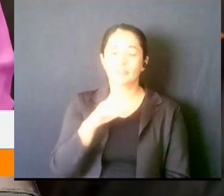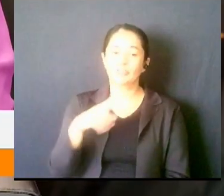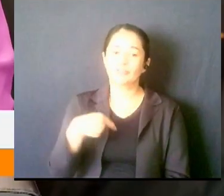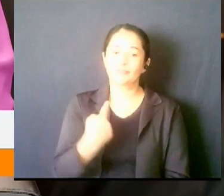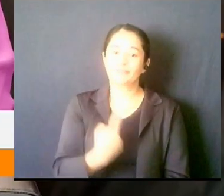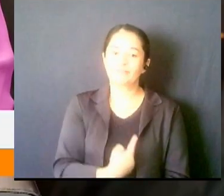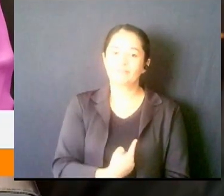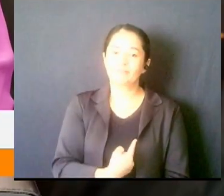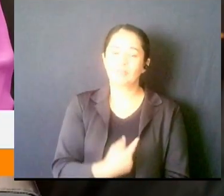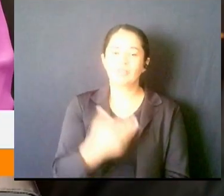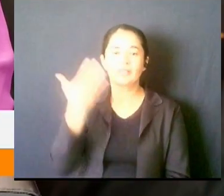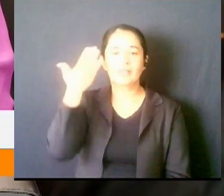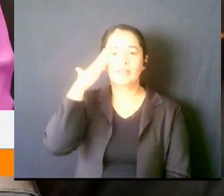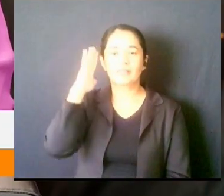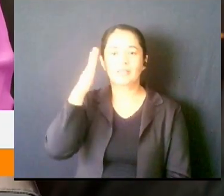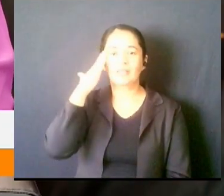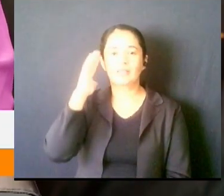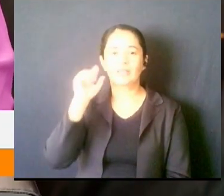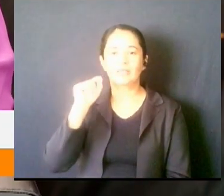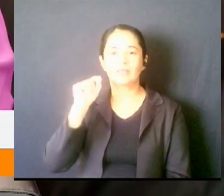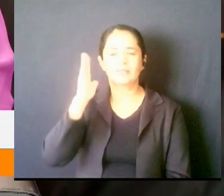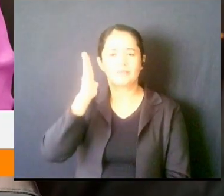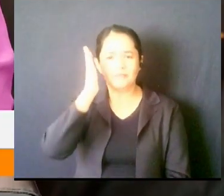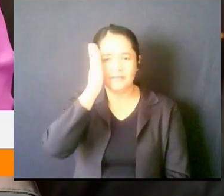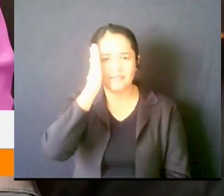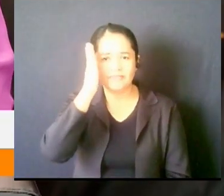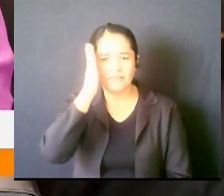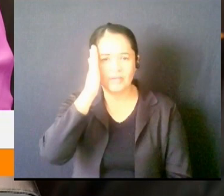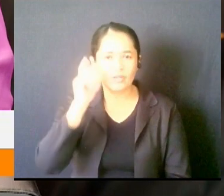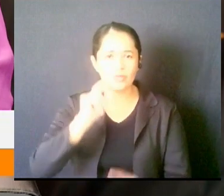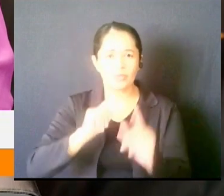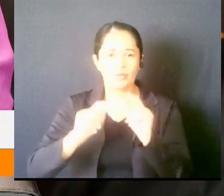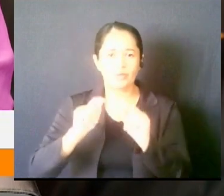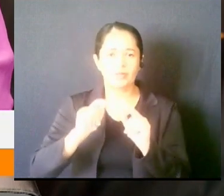entender, saber e ter